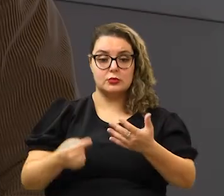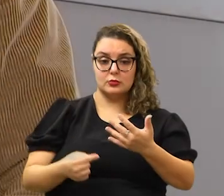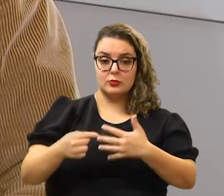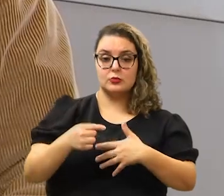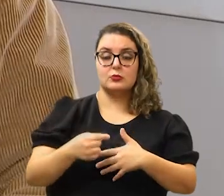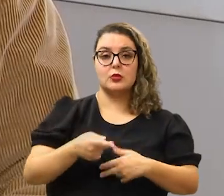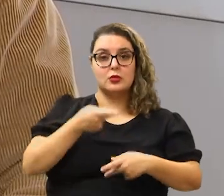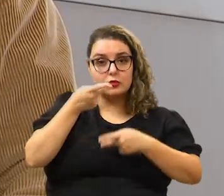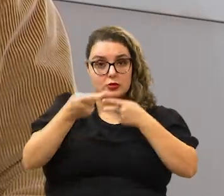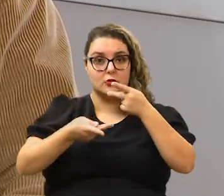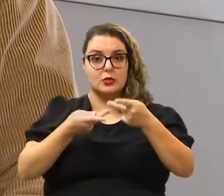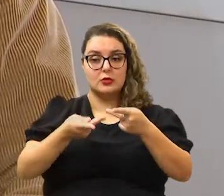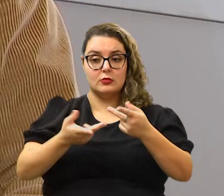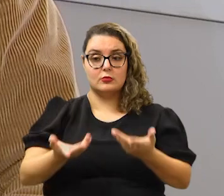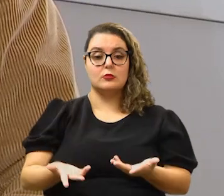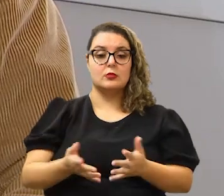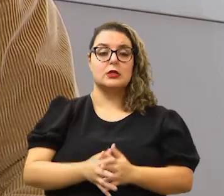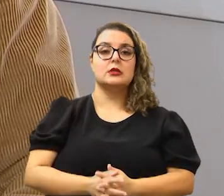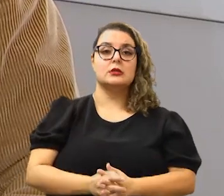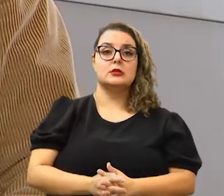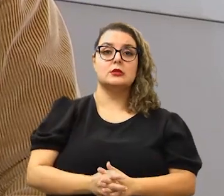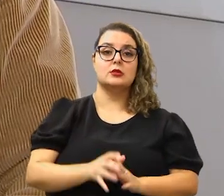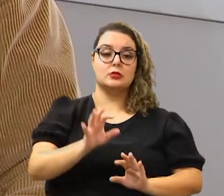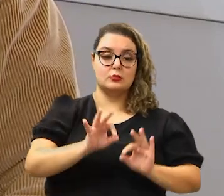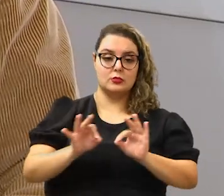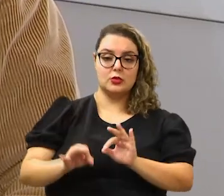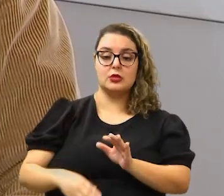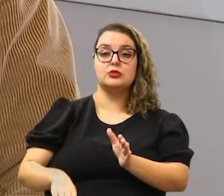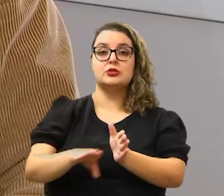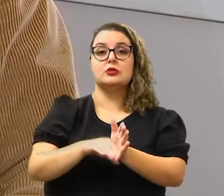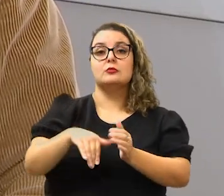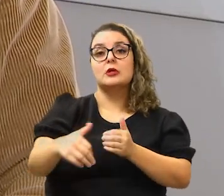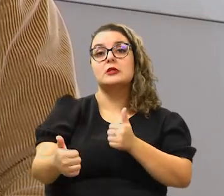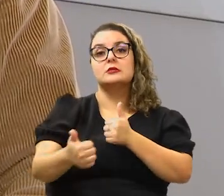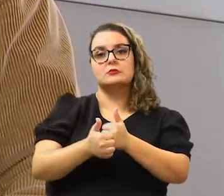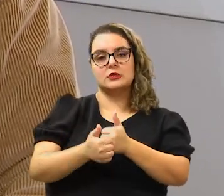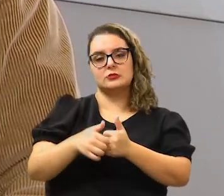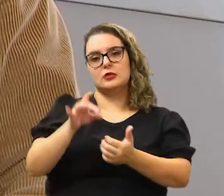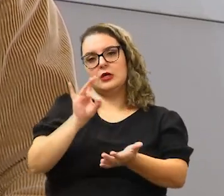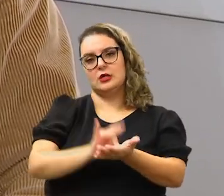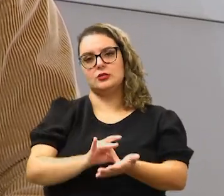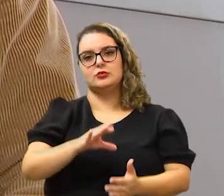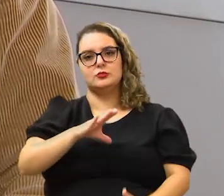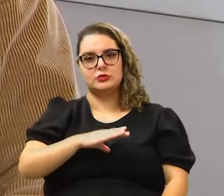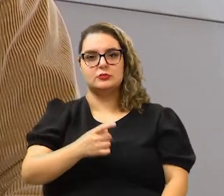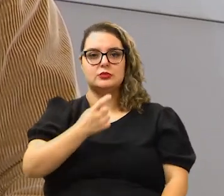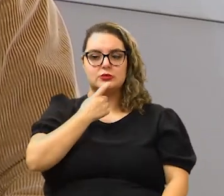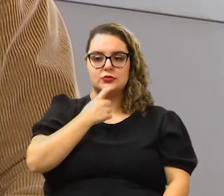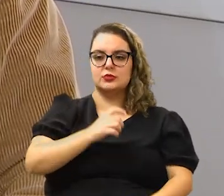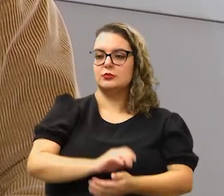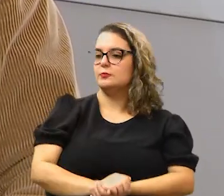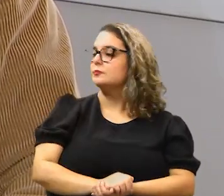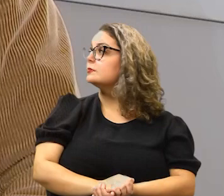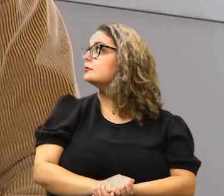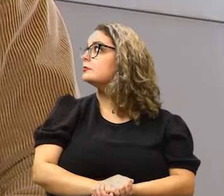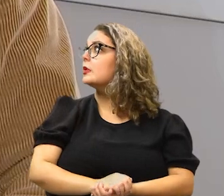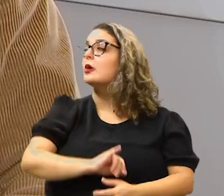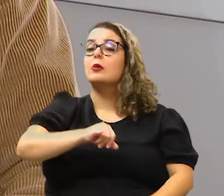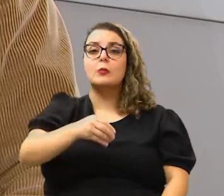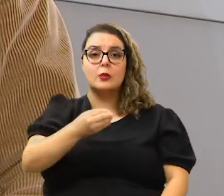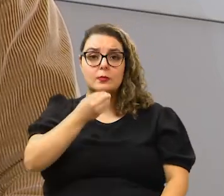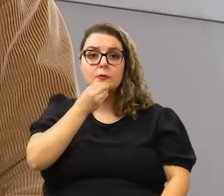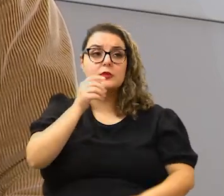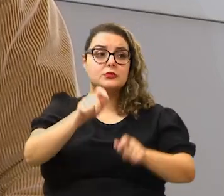Campinas. É uma oportunidade de pessoas que estão do outro lado do balcão da prefeitura de poderem expressar